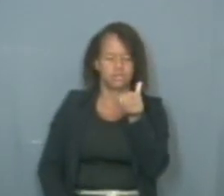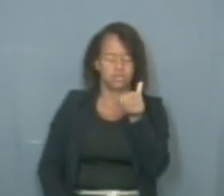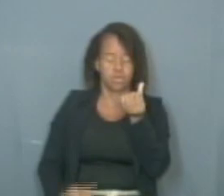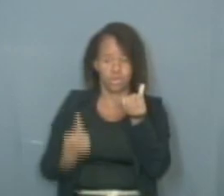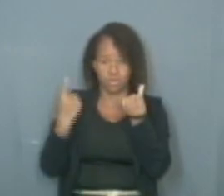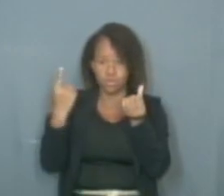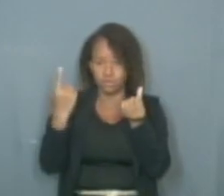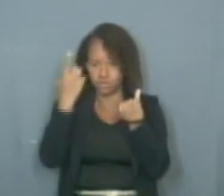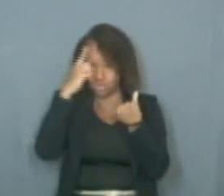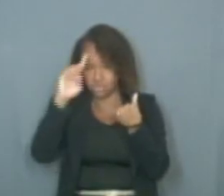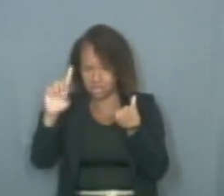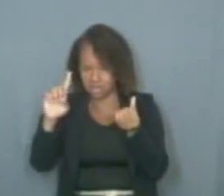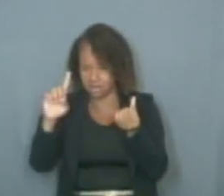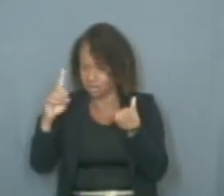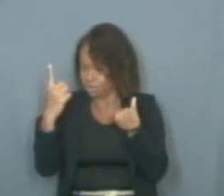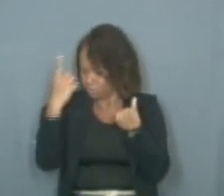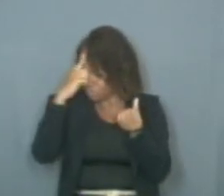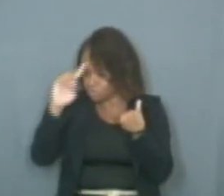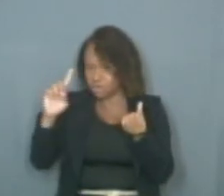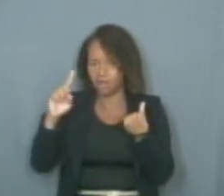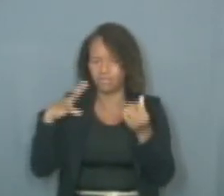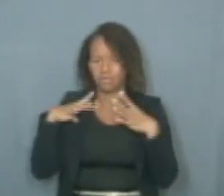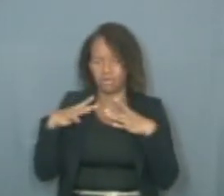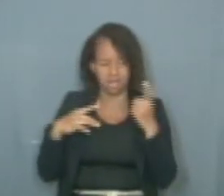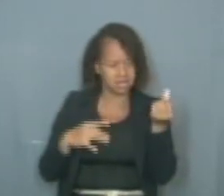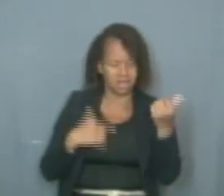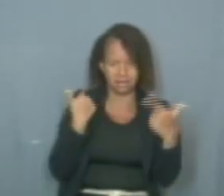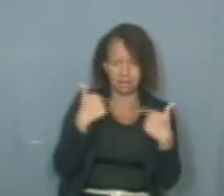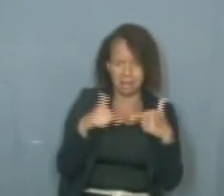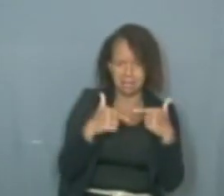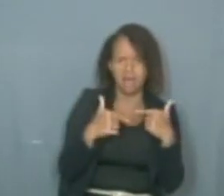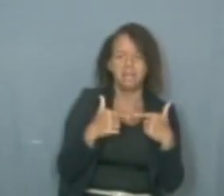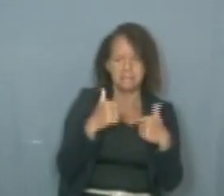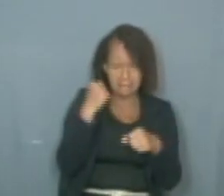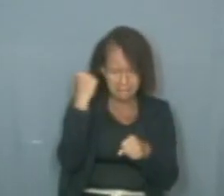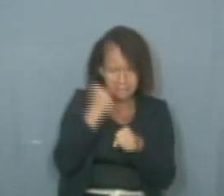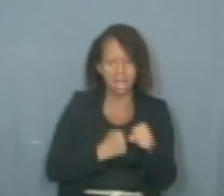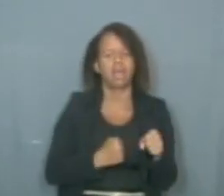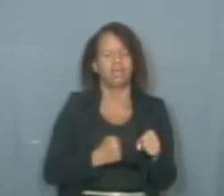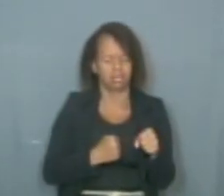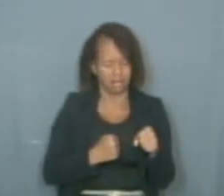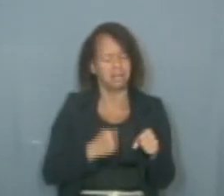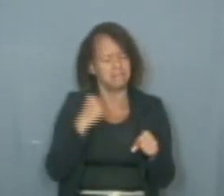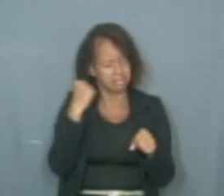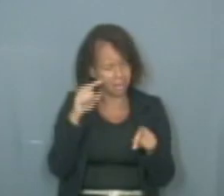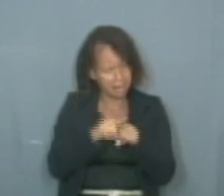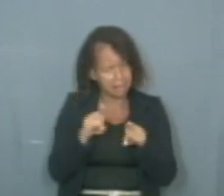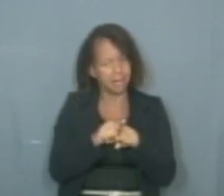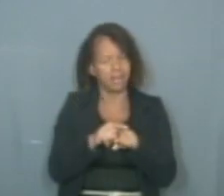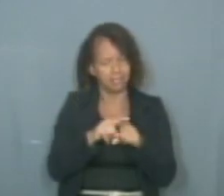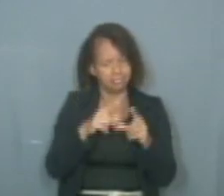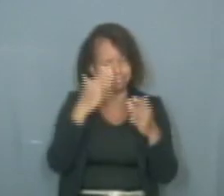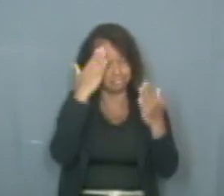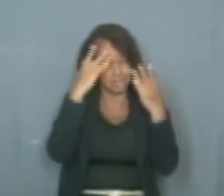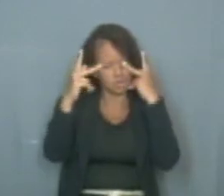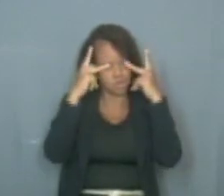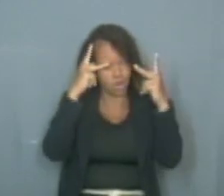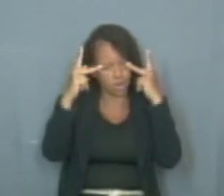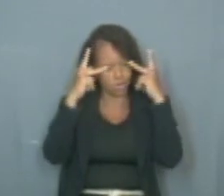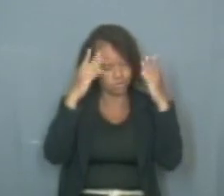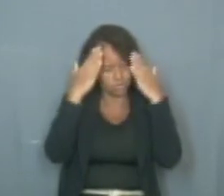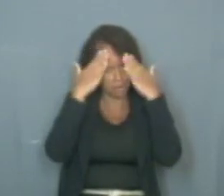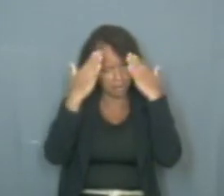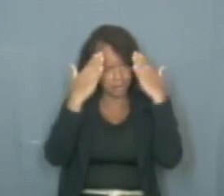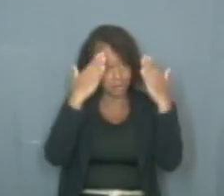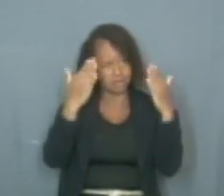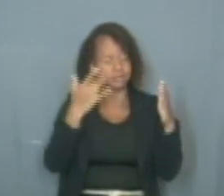mata. Mata fisicamente e mata psicologicamente. A